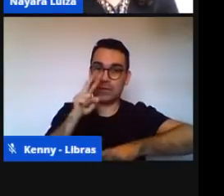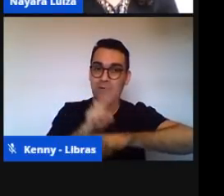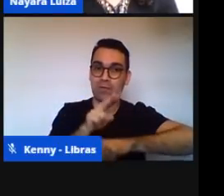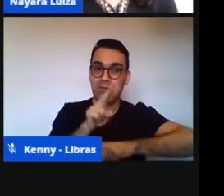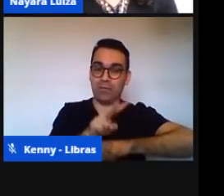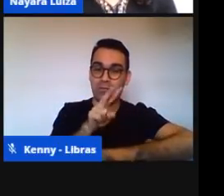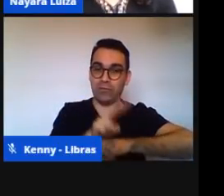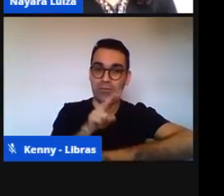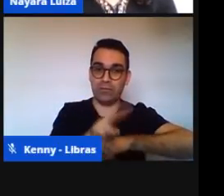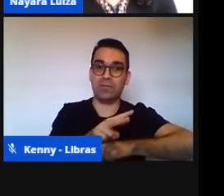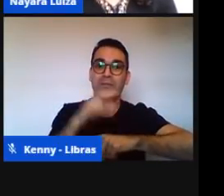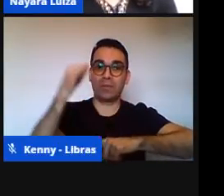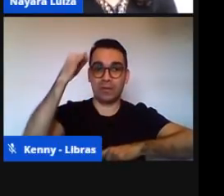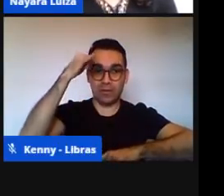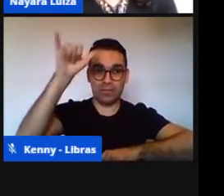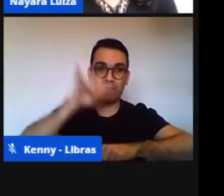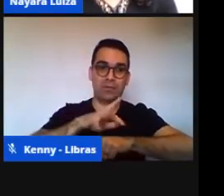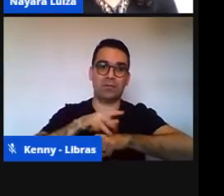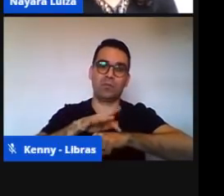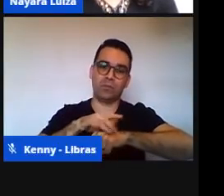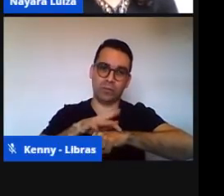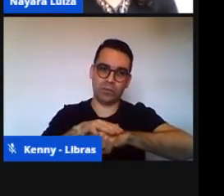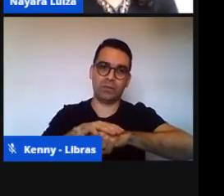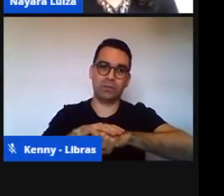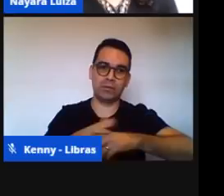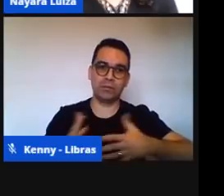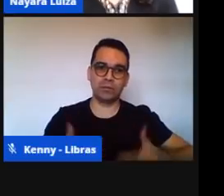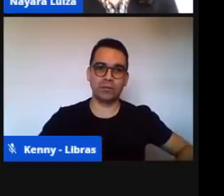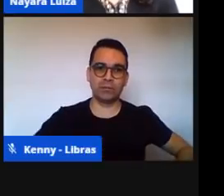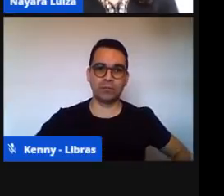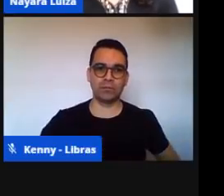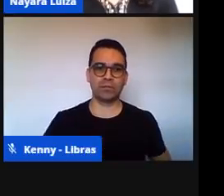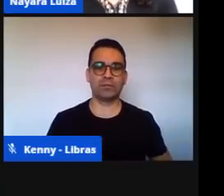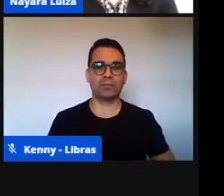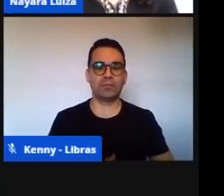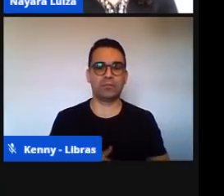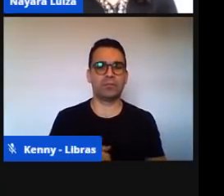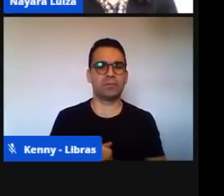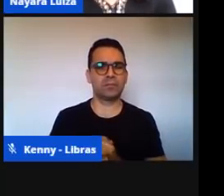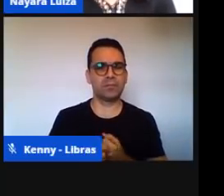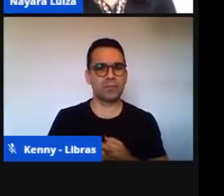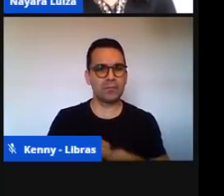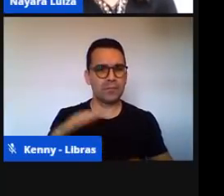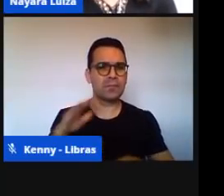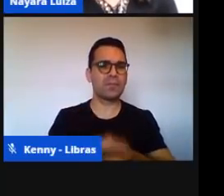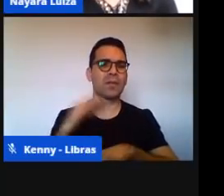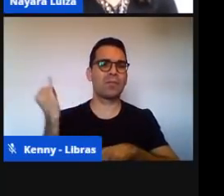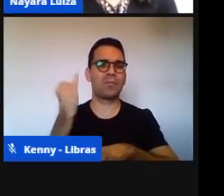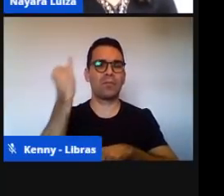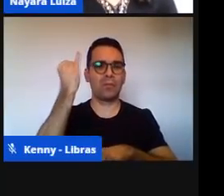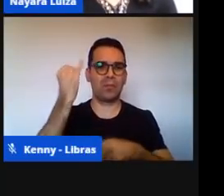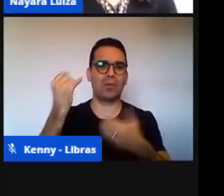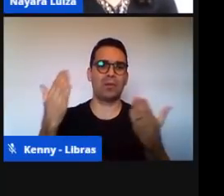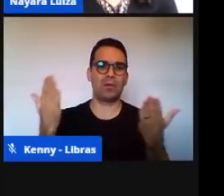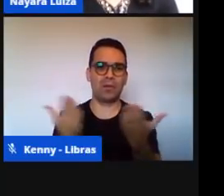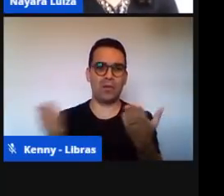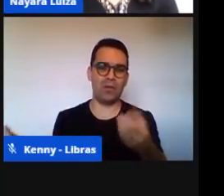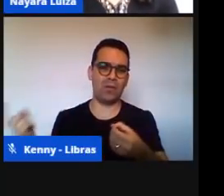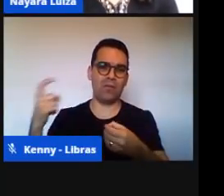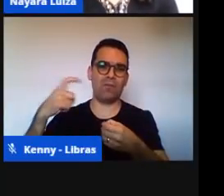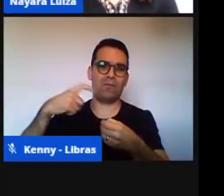alimentos, o risco da contaminação dos alimentos. Mais um ponto importante nesse retorno ao